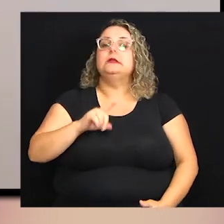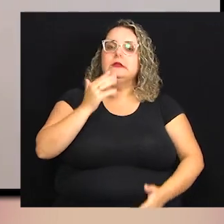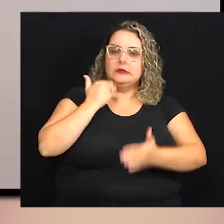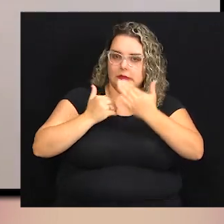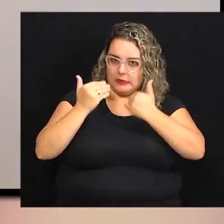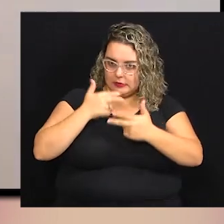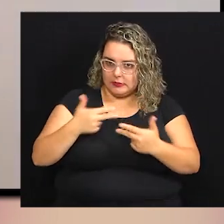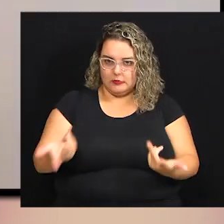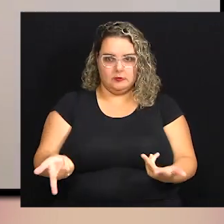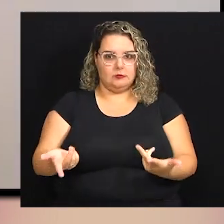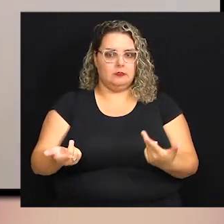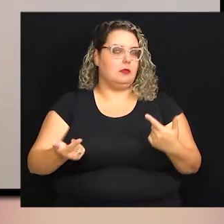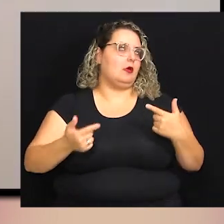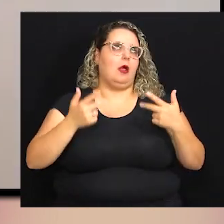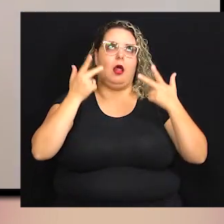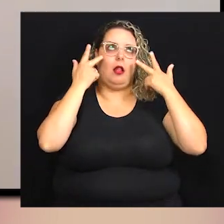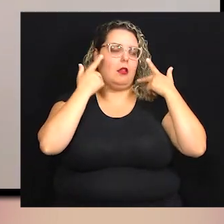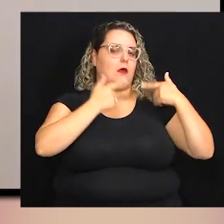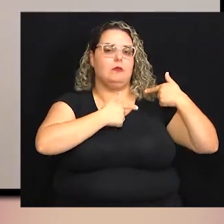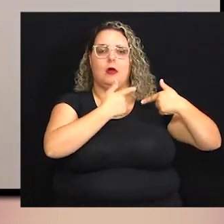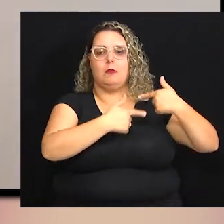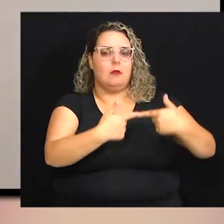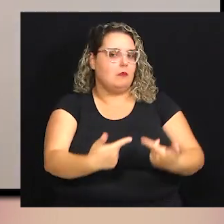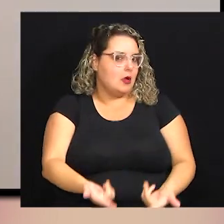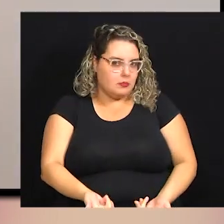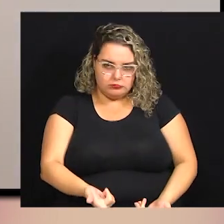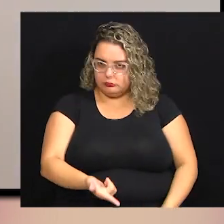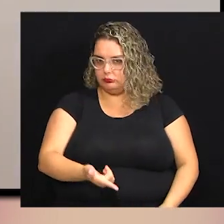Existem alimentos que são clássicos já para